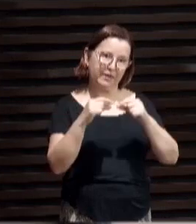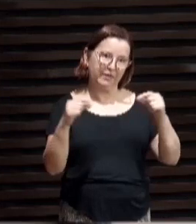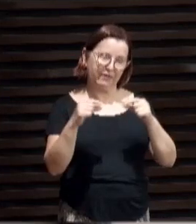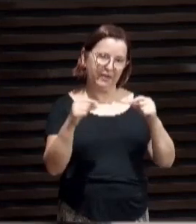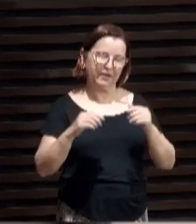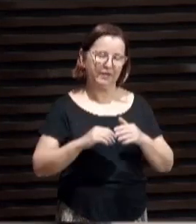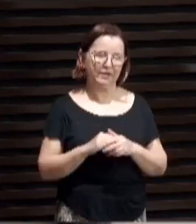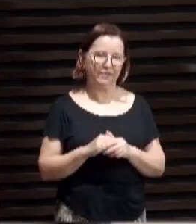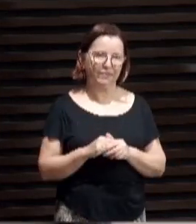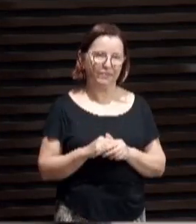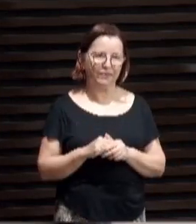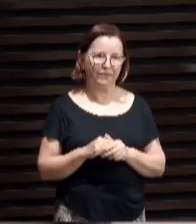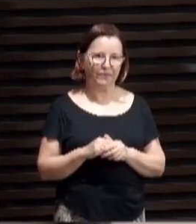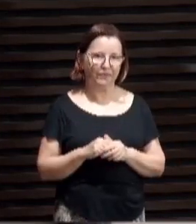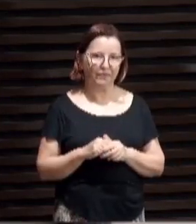entra uma